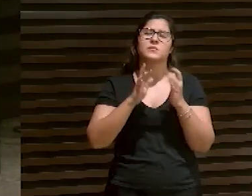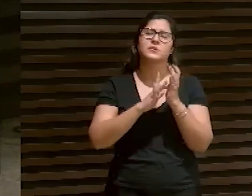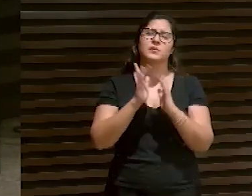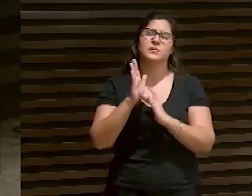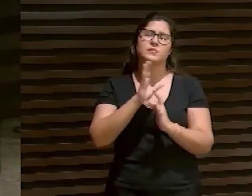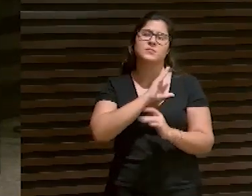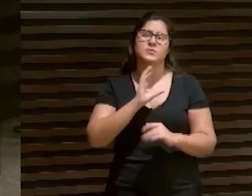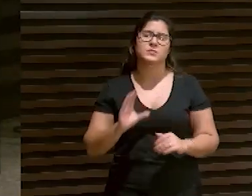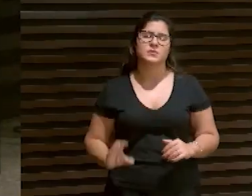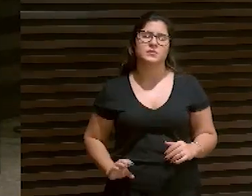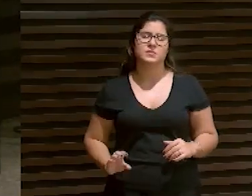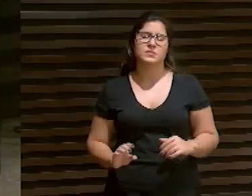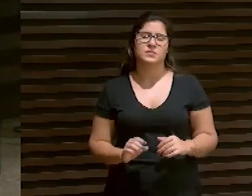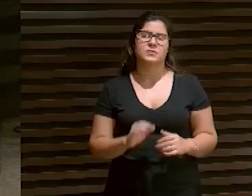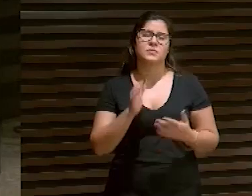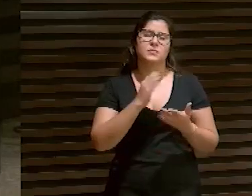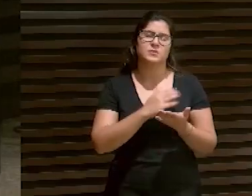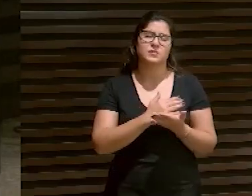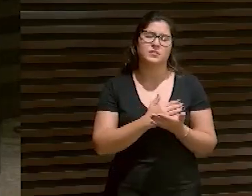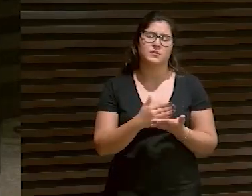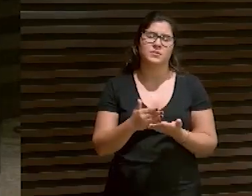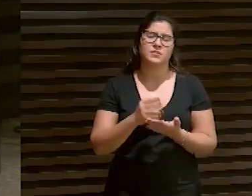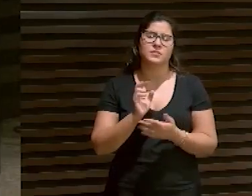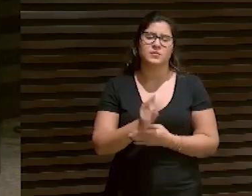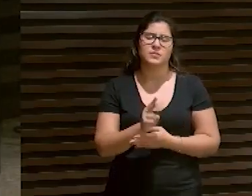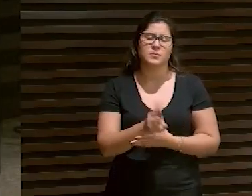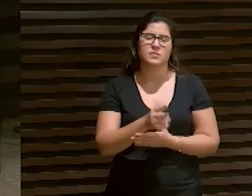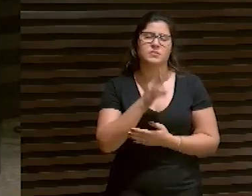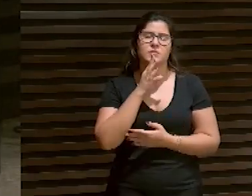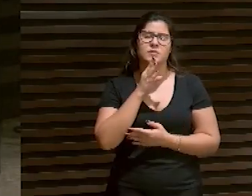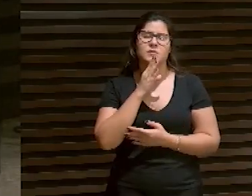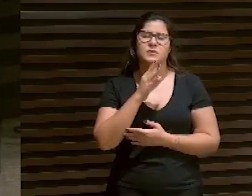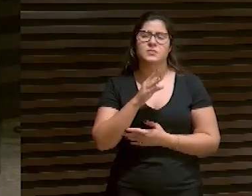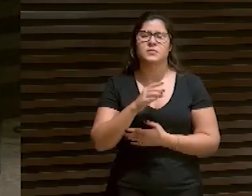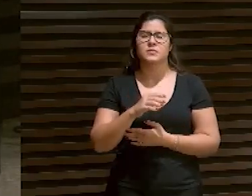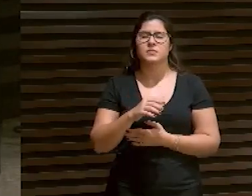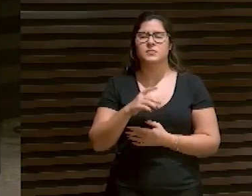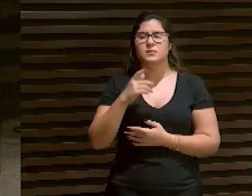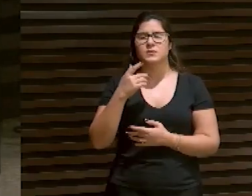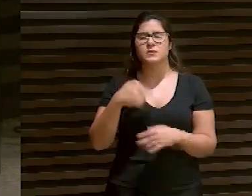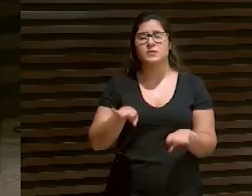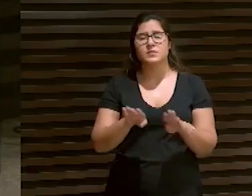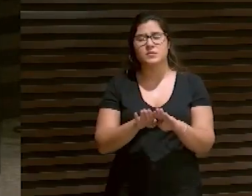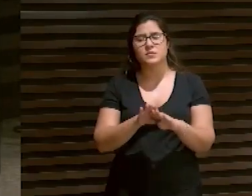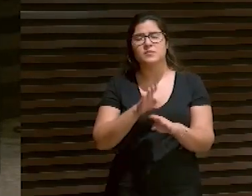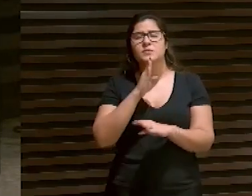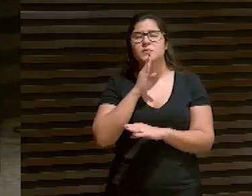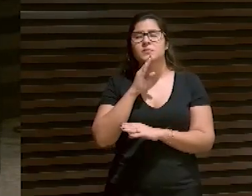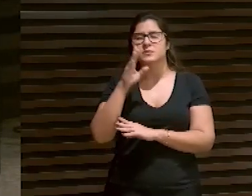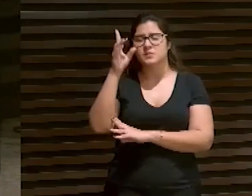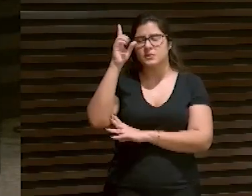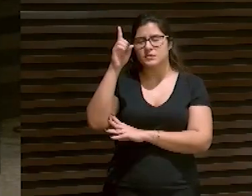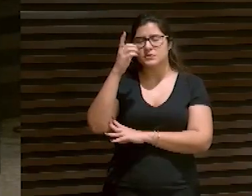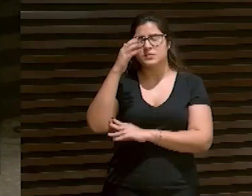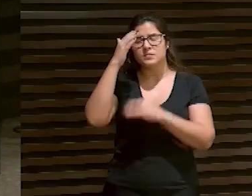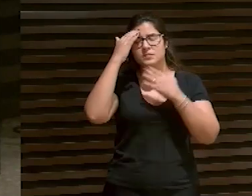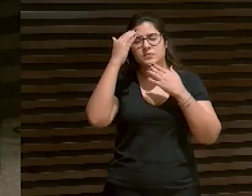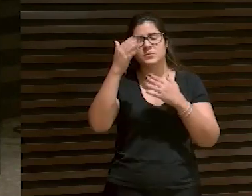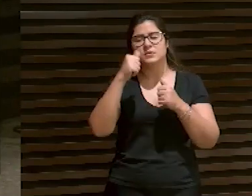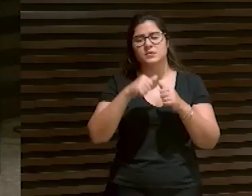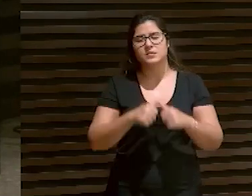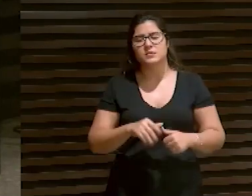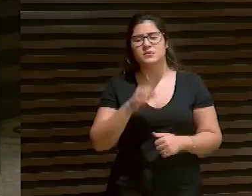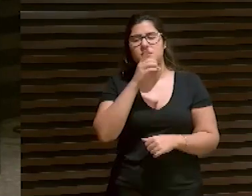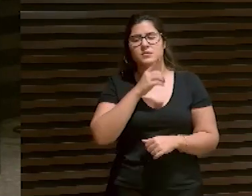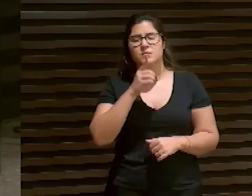E assim que nós conhecermos diariamente o Teu Filho, possamos conhecer a Ti, Pai. Obrigado por este domingo maravilhoso que o